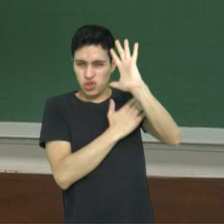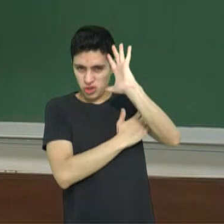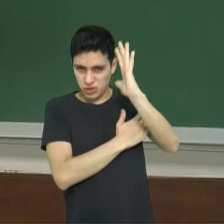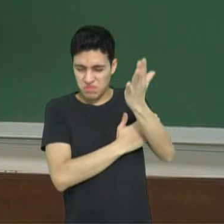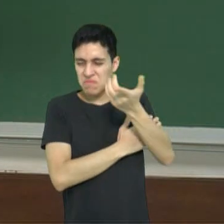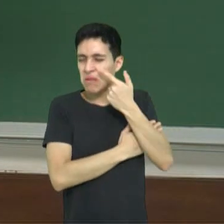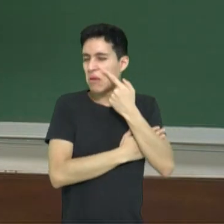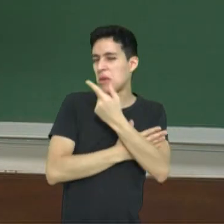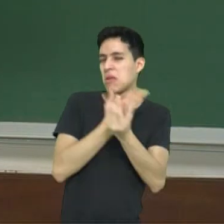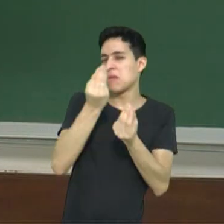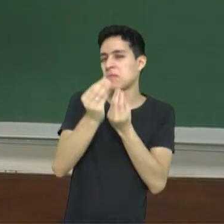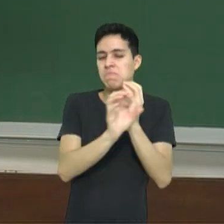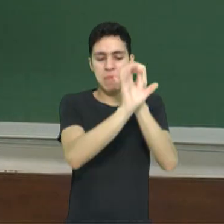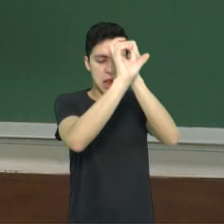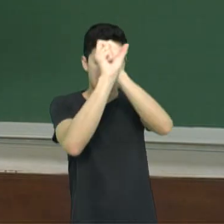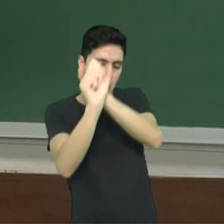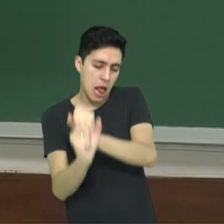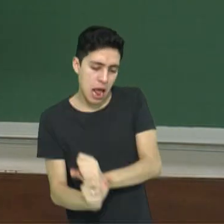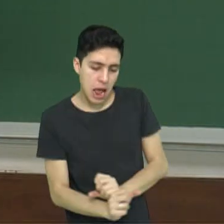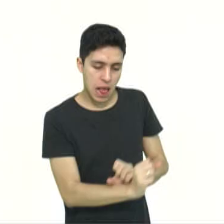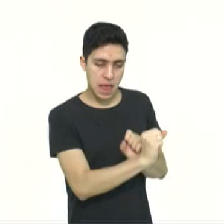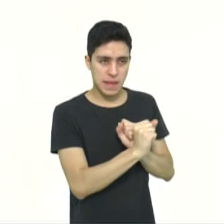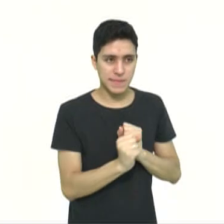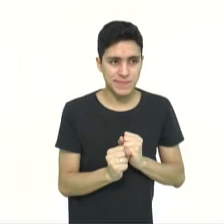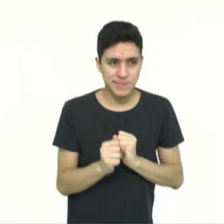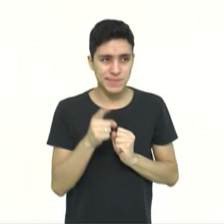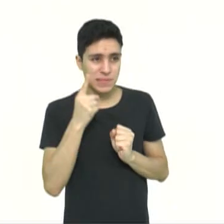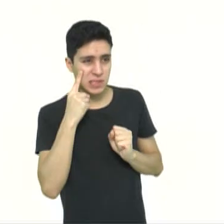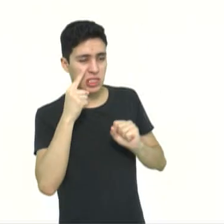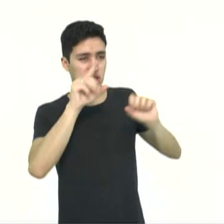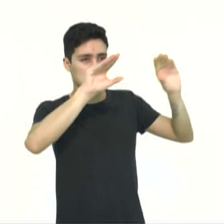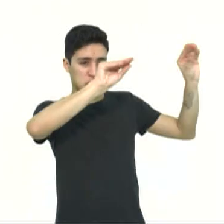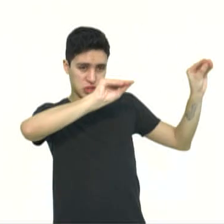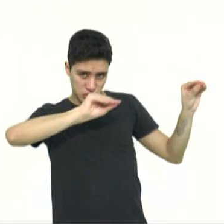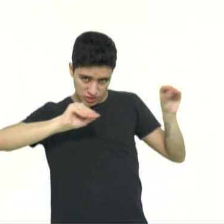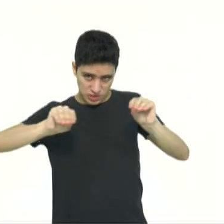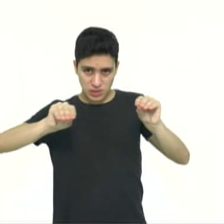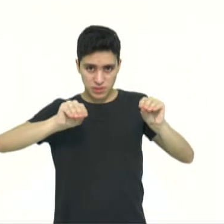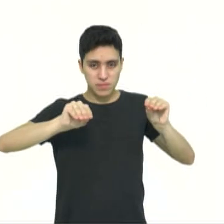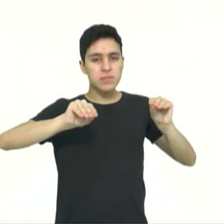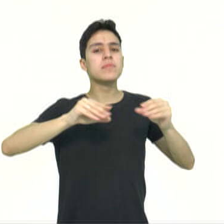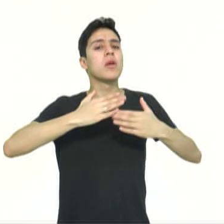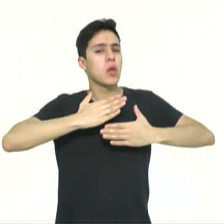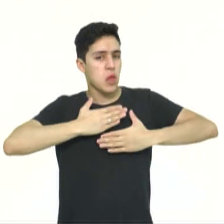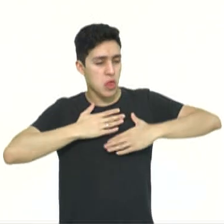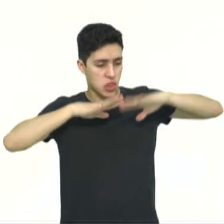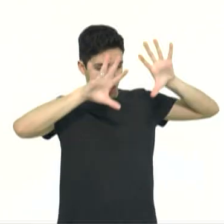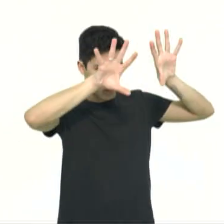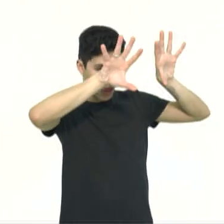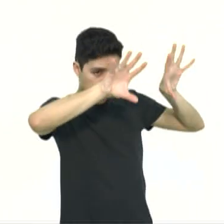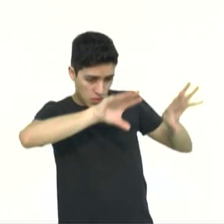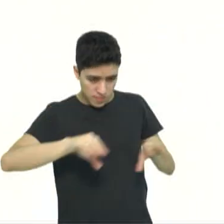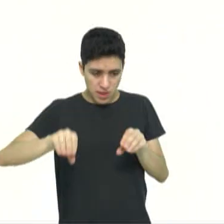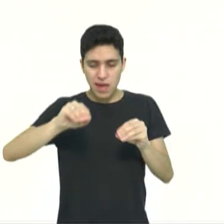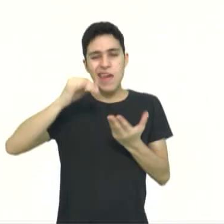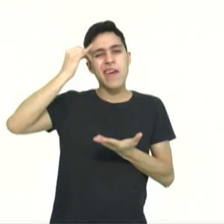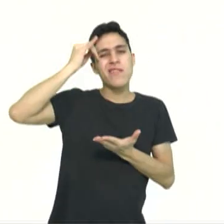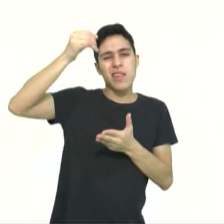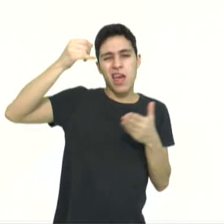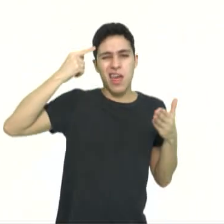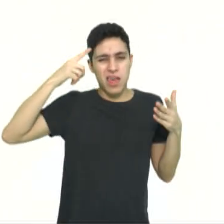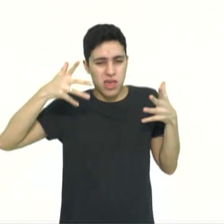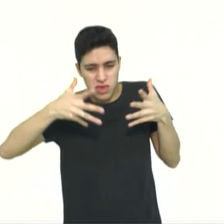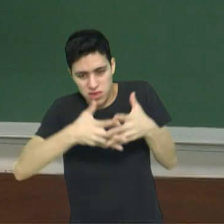obra fazendo a continha. Então, ó, copiamos a equação. Eu gosto de copiar para não dar confusão. Então, a equação que nós